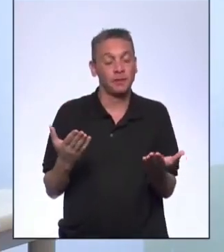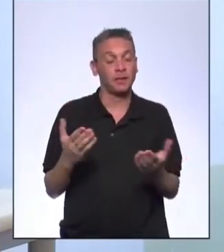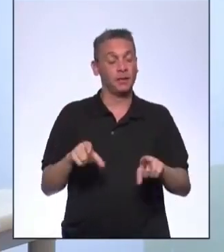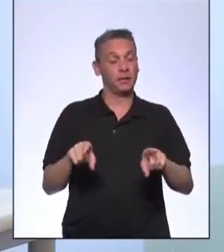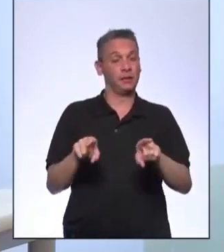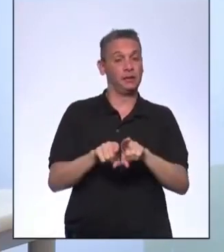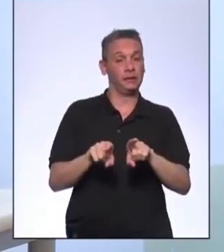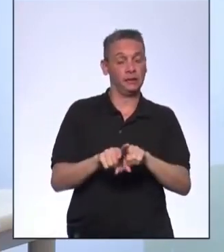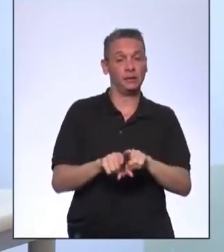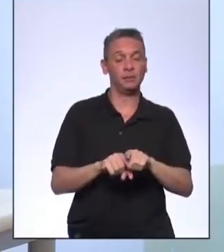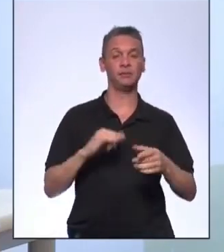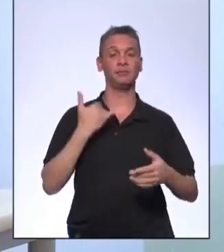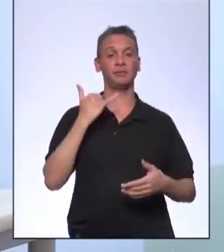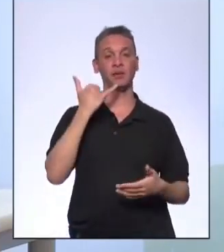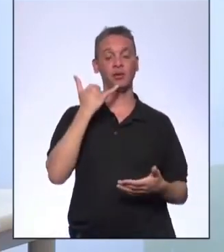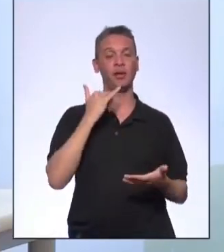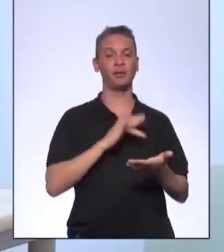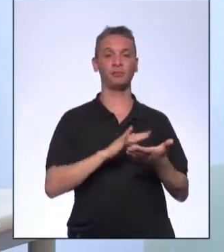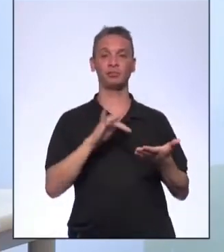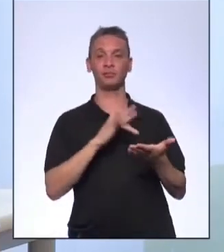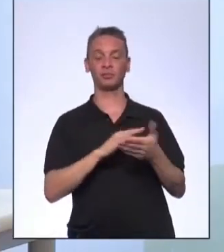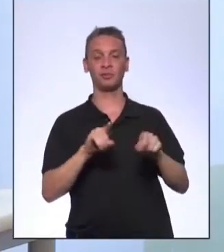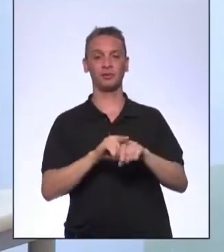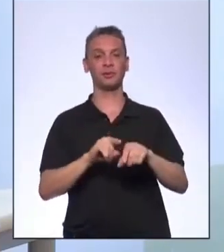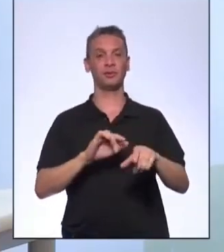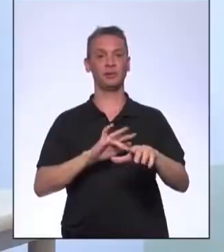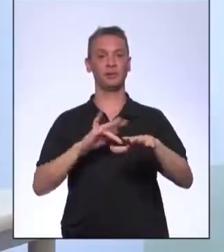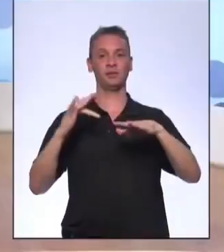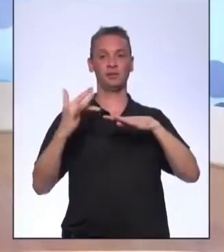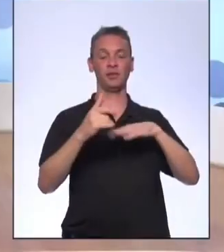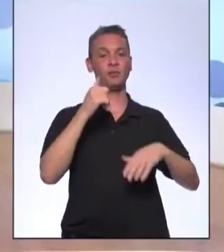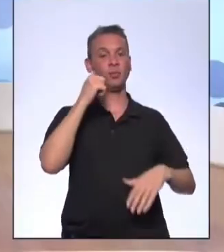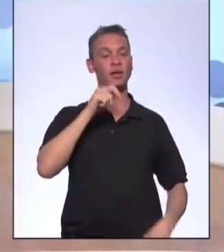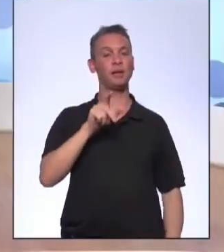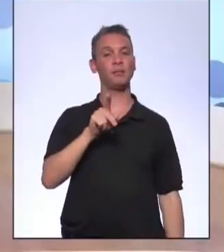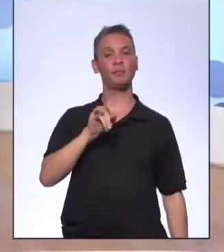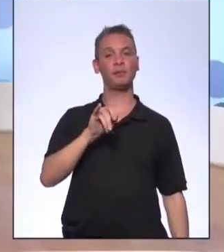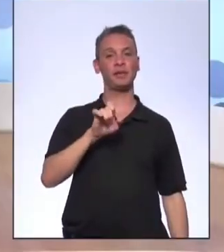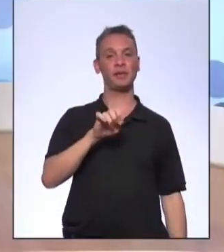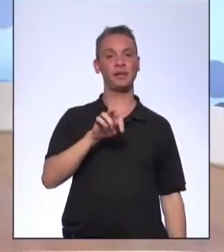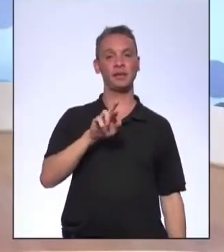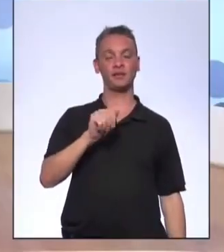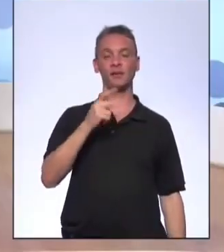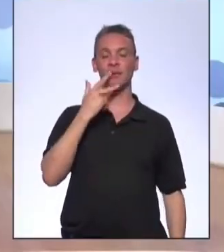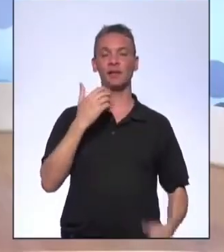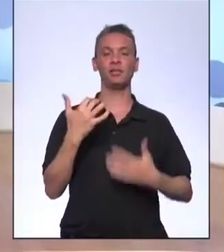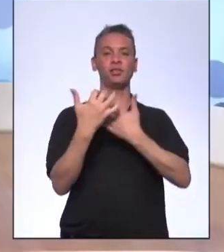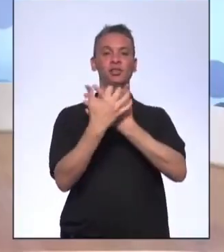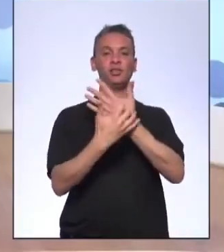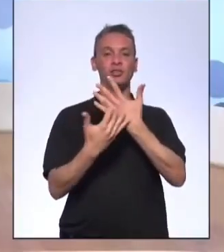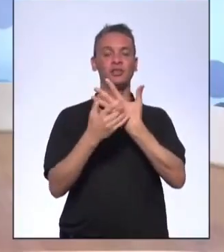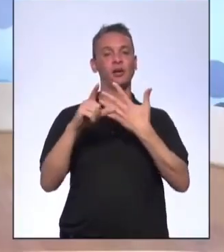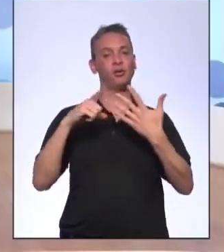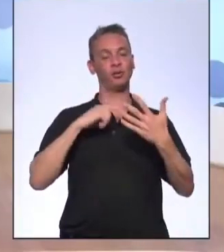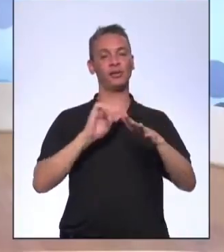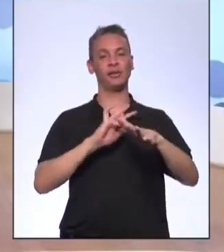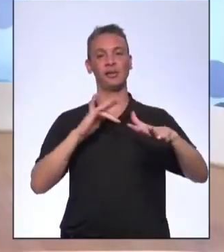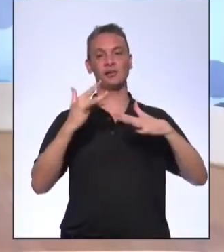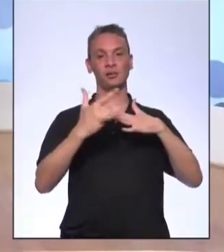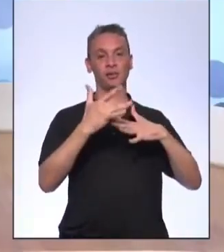internet, celular, que meios digitais... A Pietra falou, meios digitais, muito por conta das redes sociais, que são